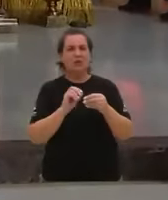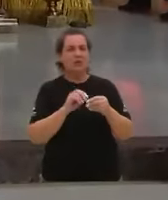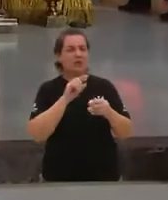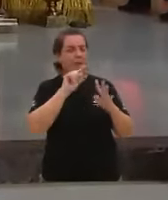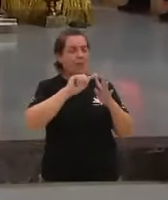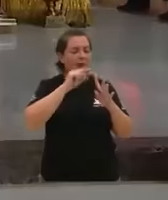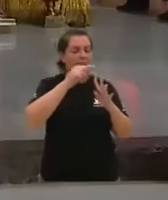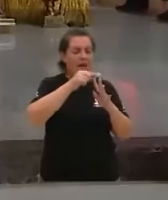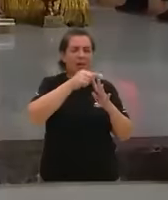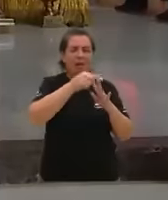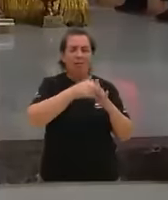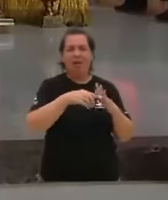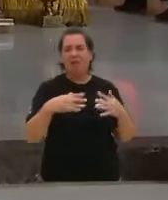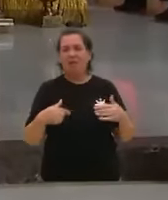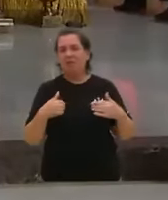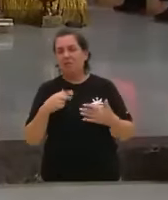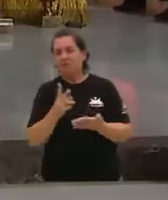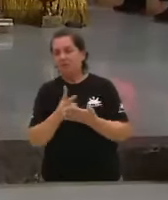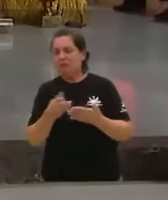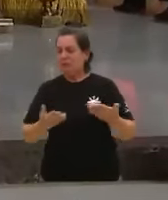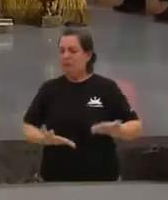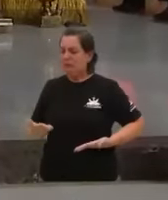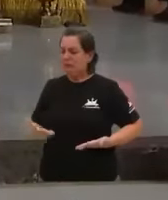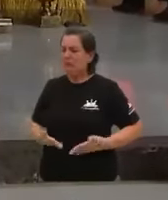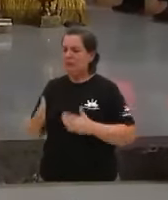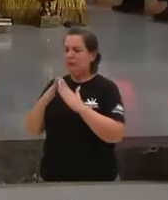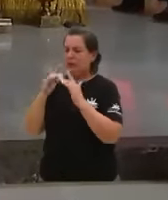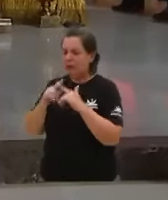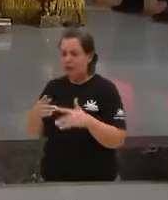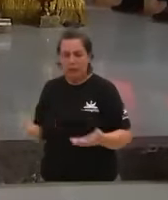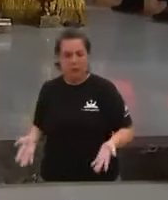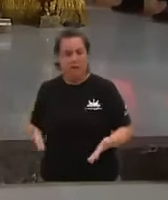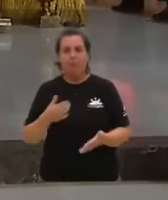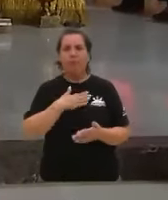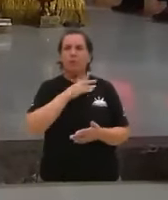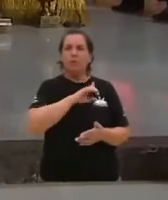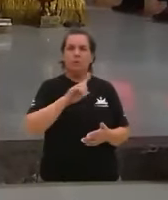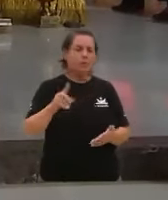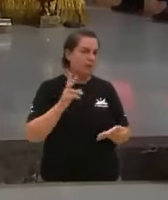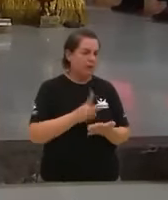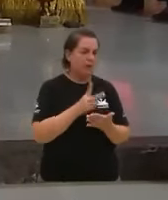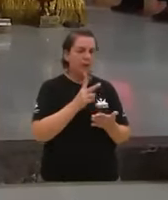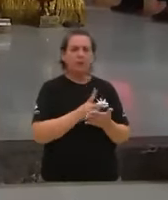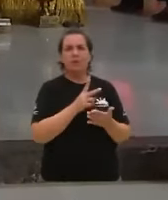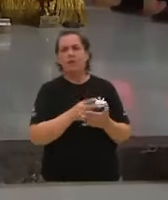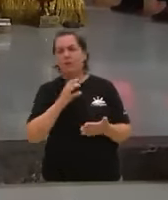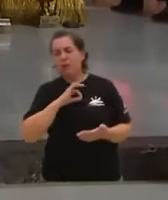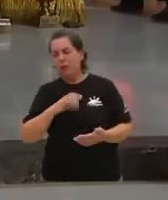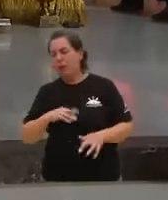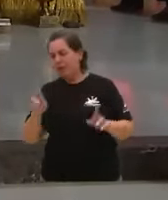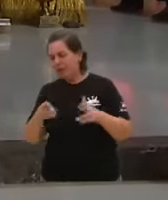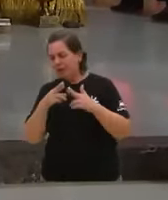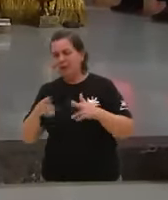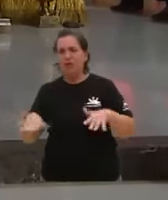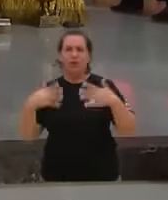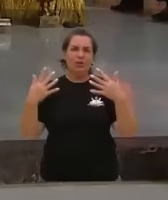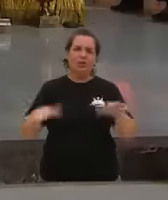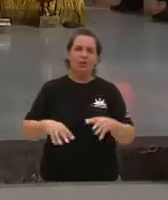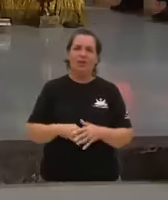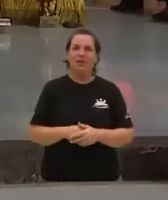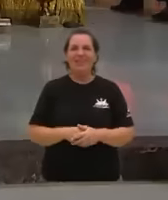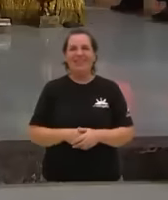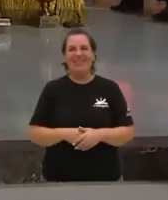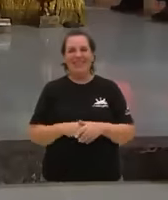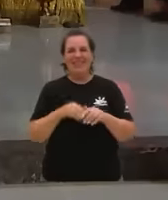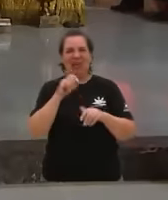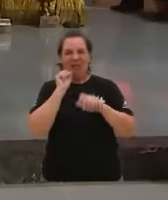aquilo, estou lá sempre servindo na igreja. Meu Deus, é toda vez, e aquele padre Reginaldo que às vezes é meio estúpido, é